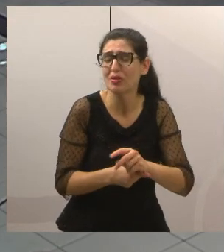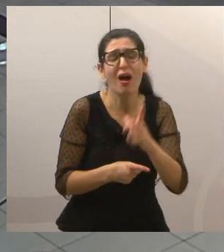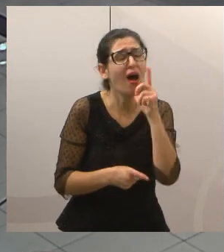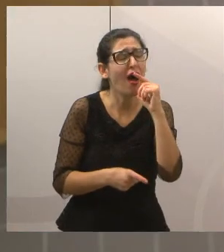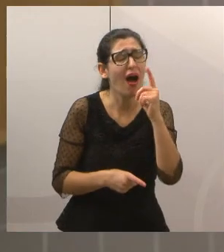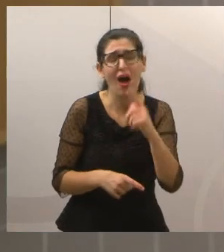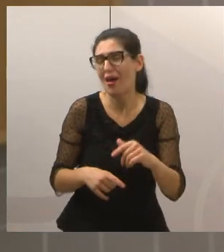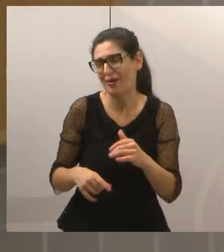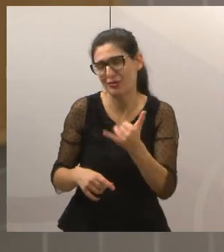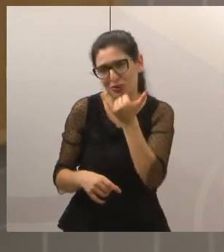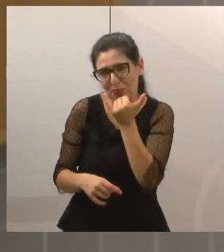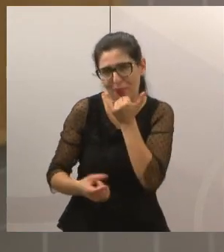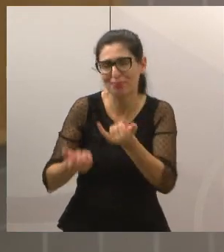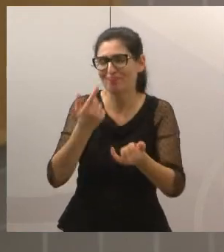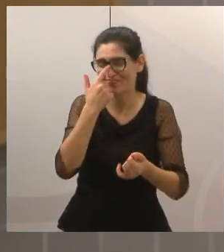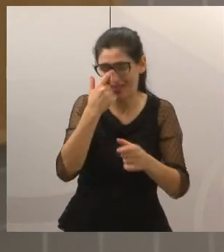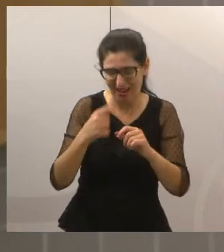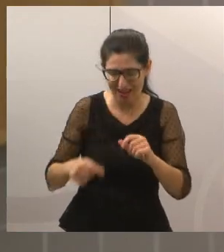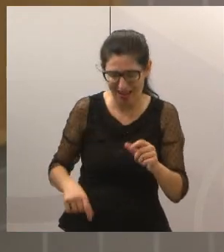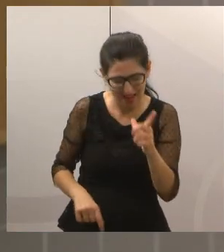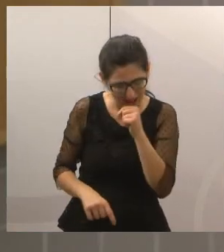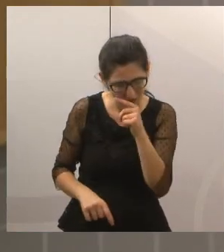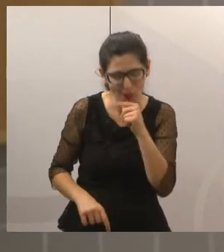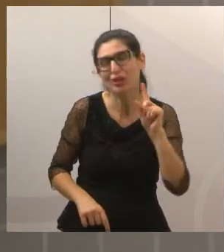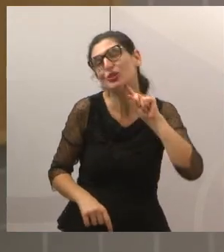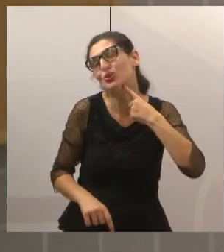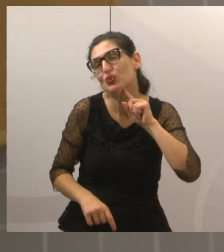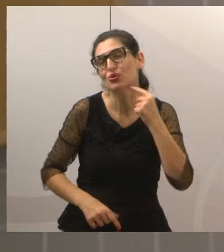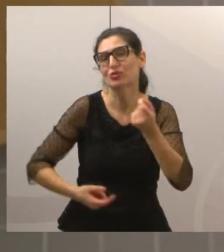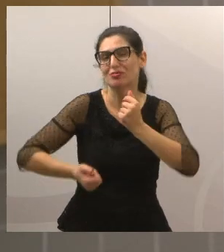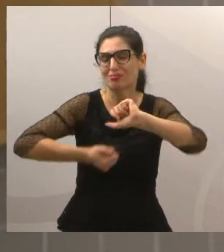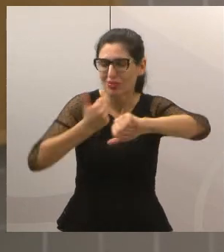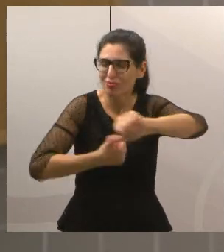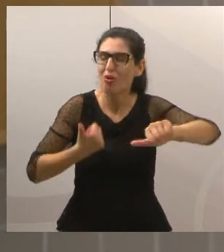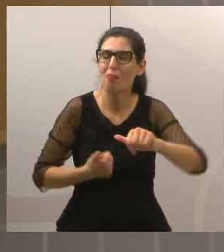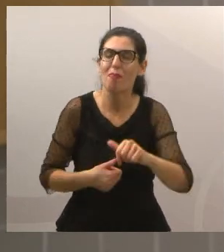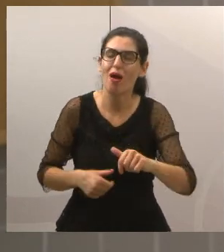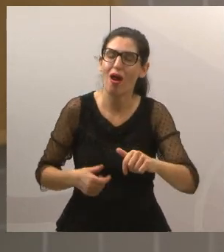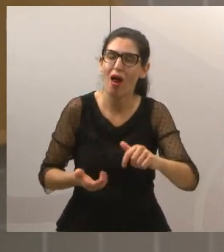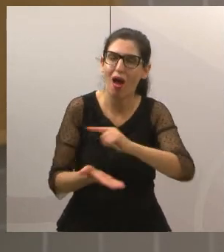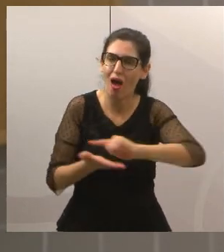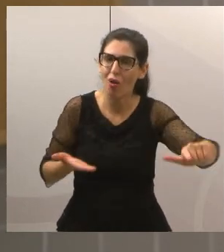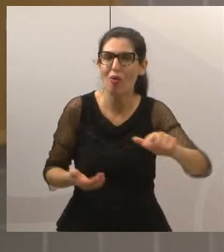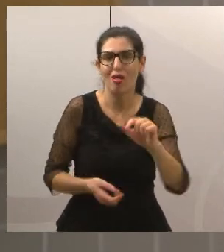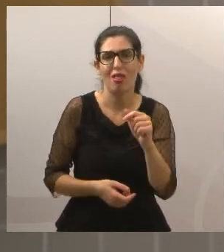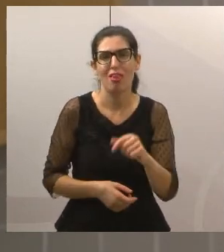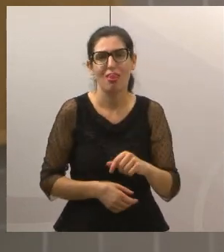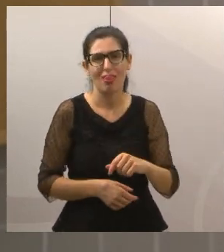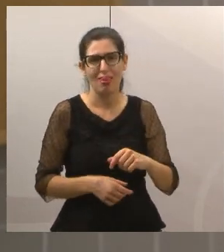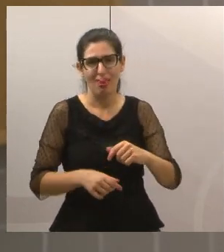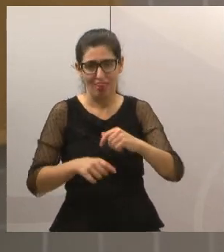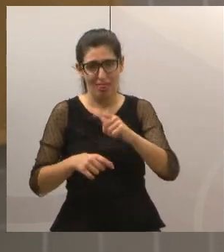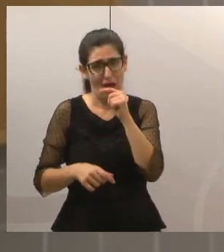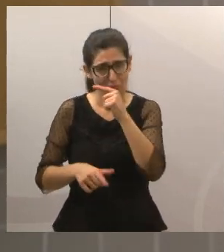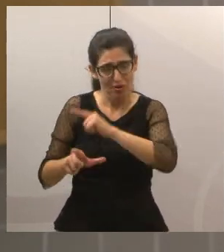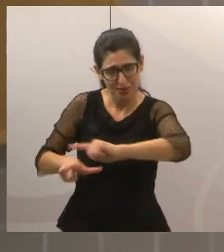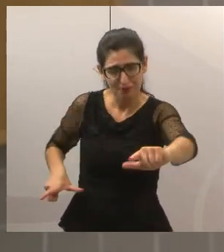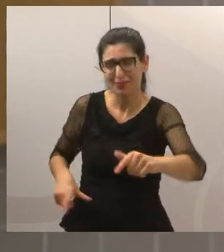consegue pegar toda aquela região oeste, onde você tem mais ou menos 20 mil pessoas que não tem tratamento de esgoto. Então, você